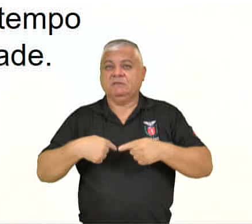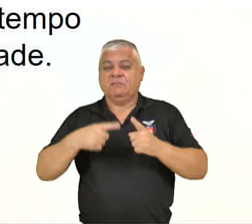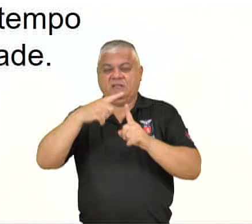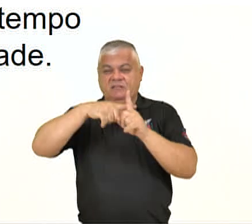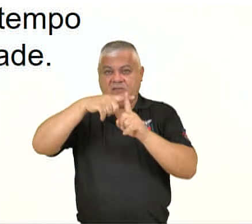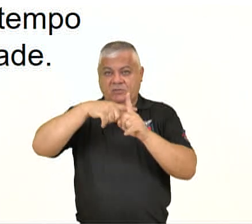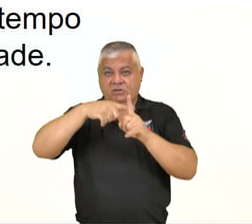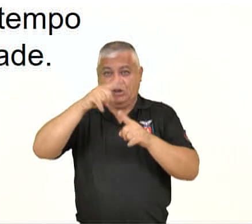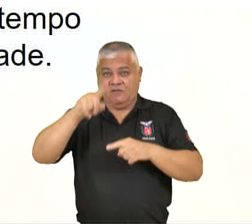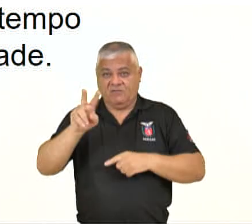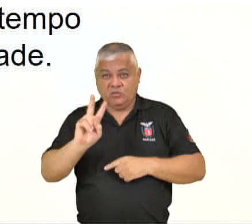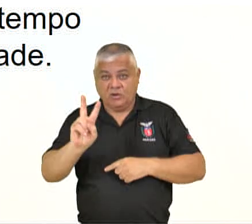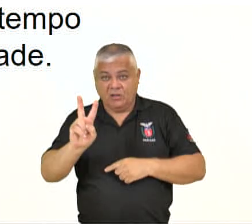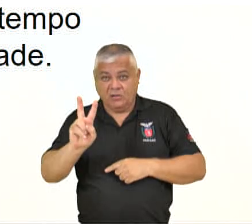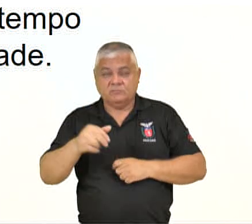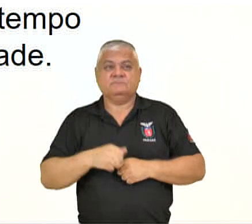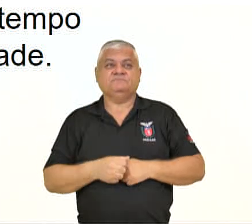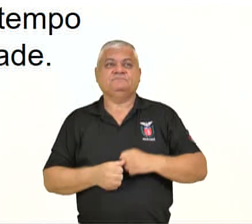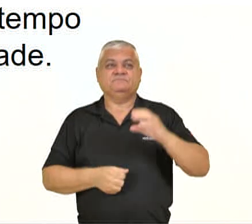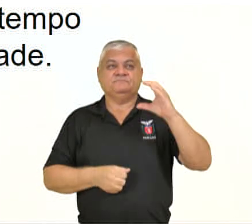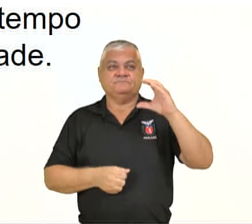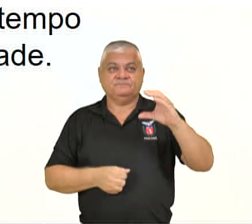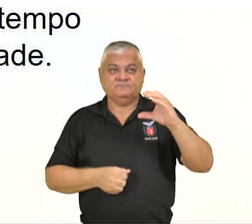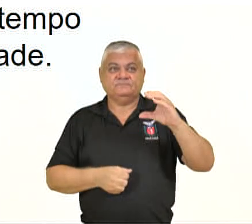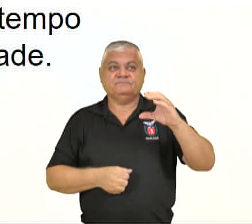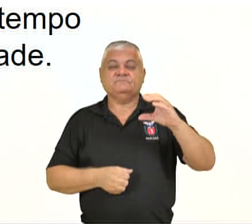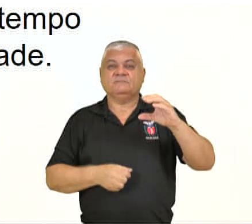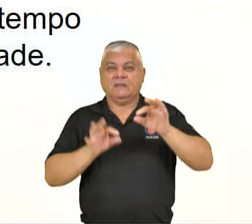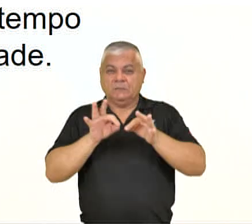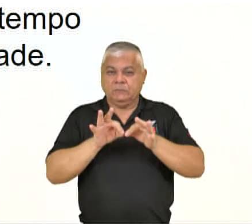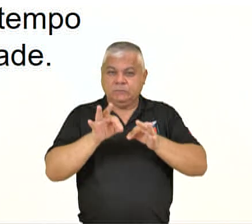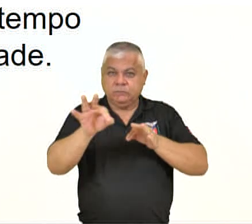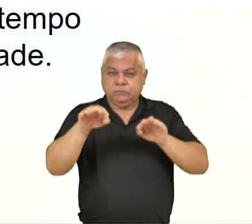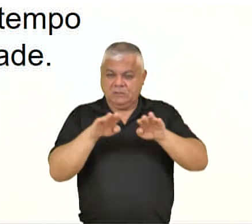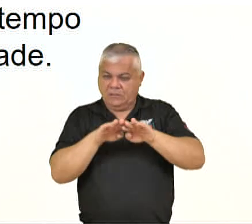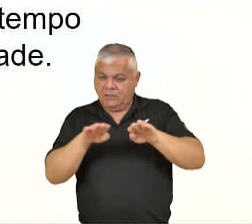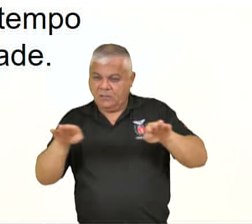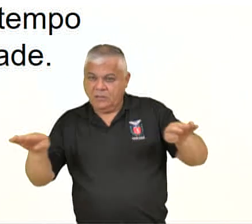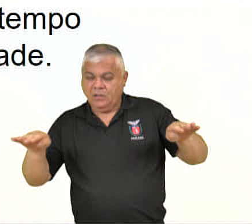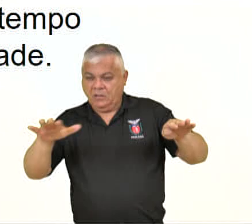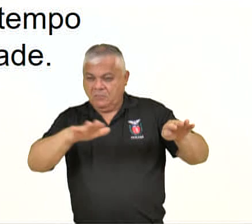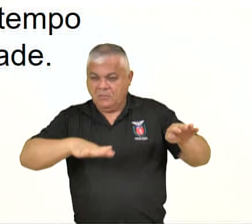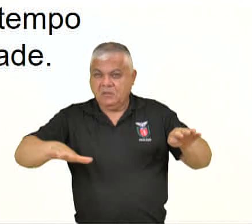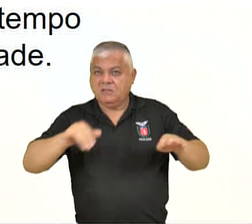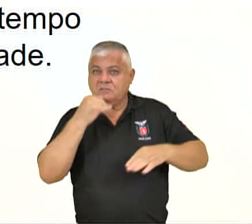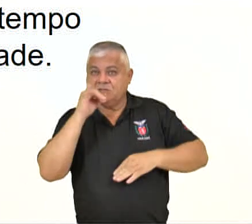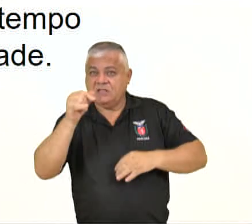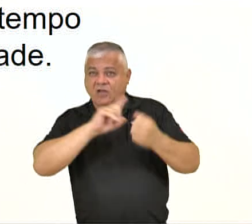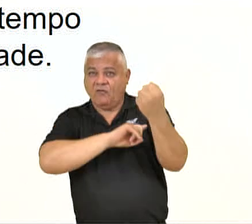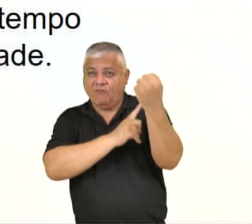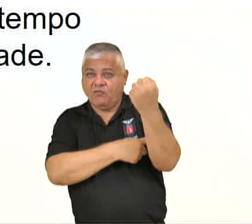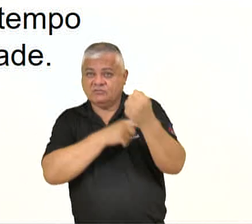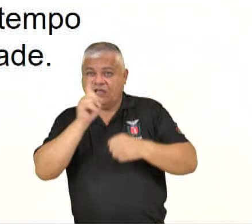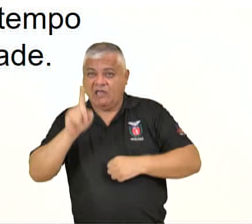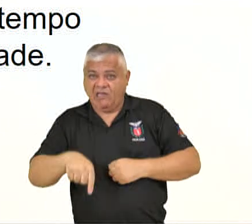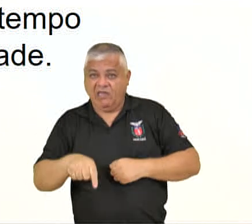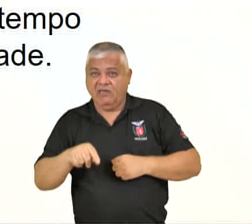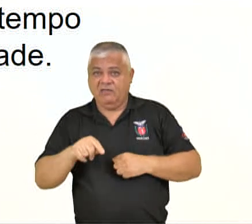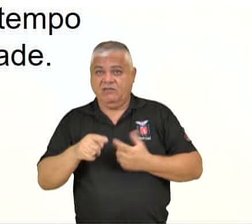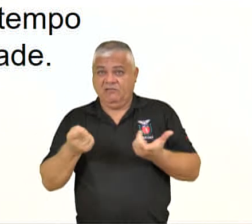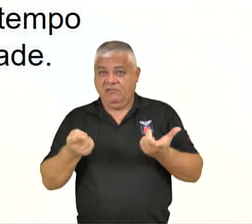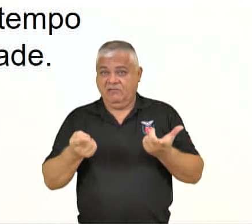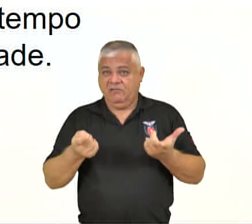são grandezas vetoriais. Item C. Momento linear, campo magnético, campo elétrico e força são